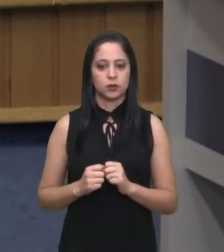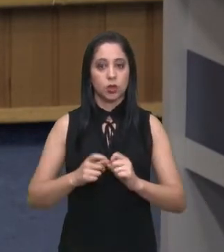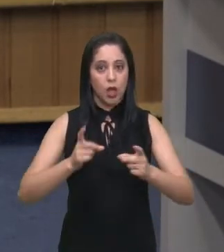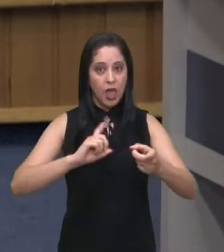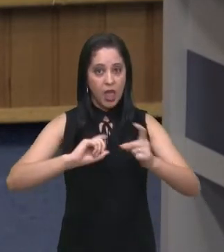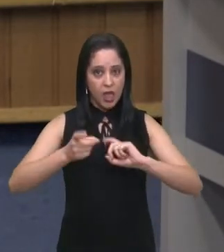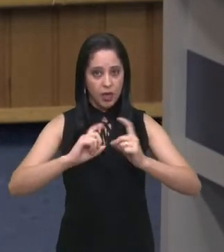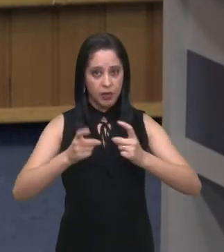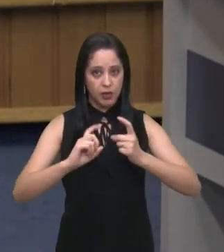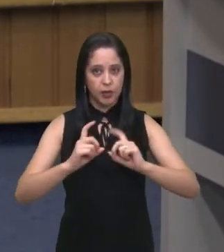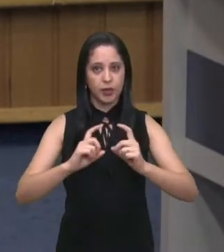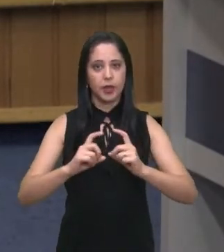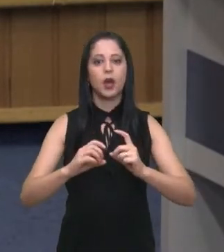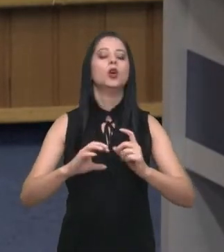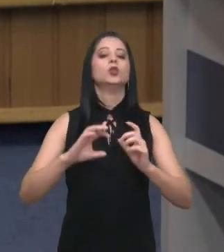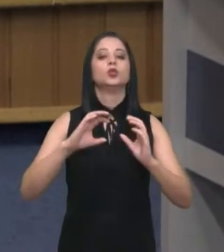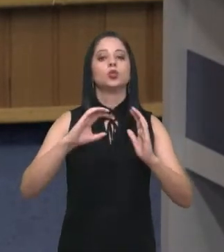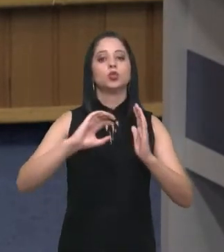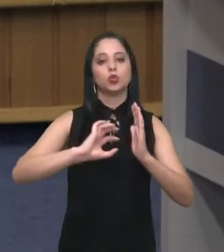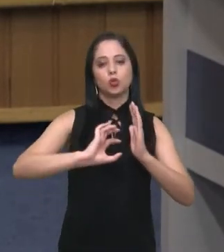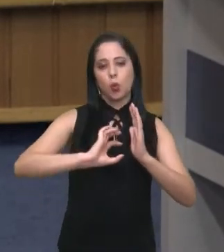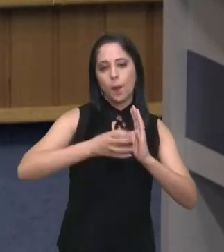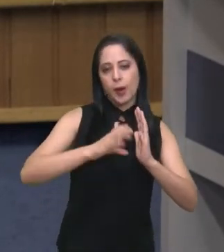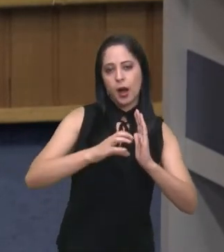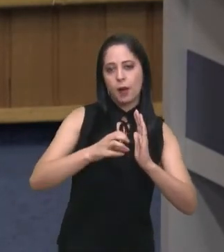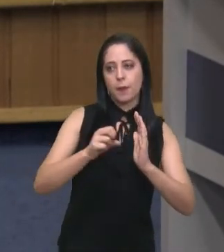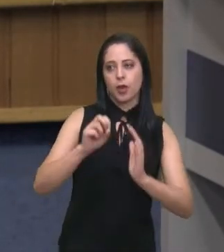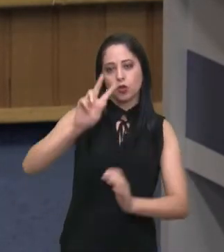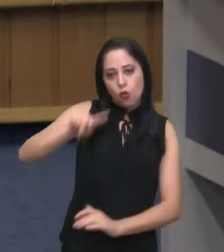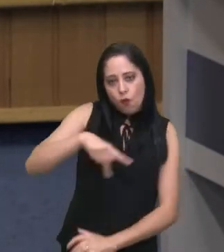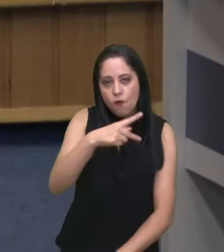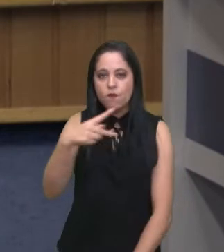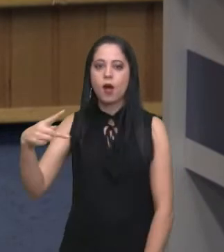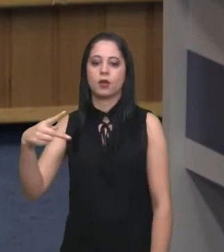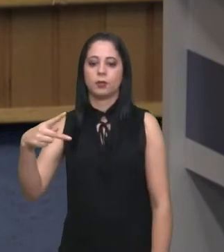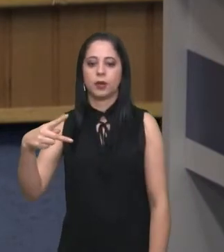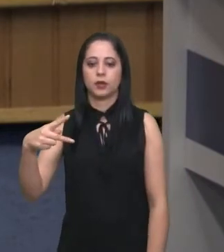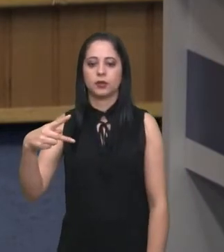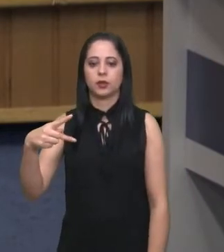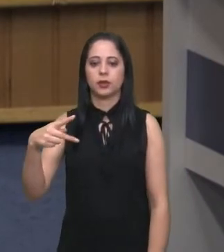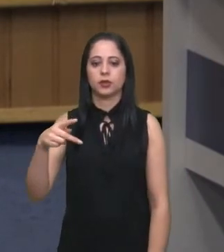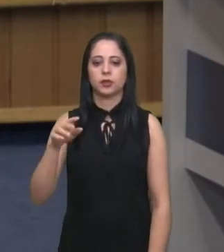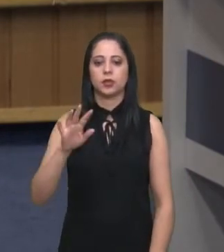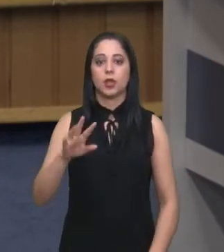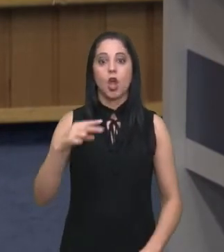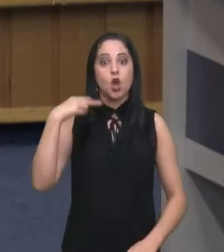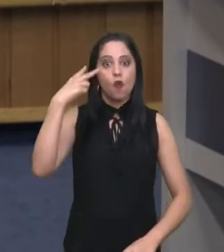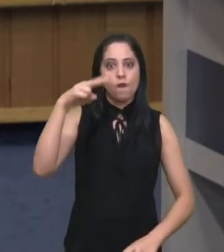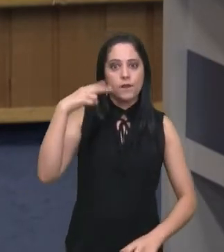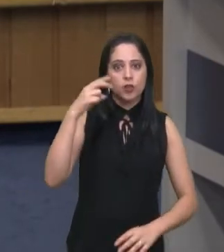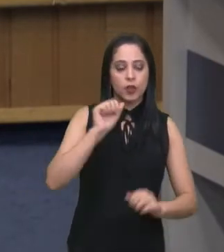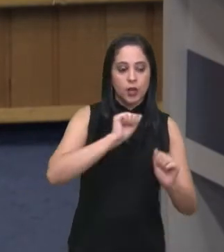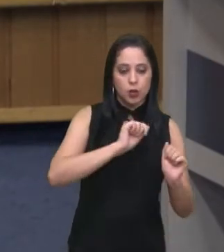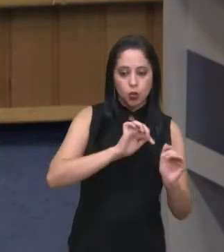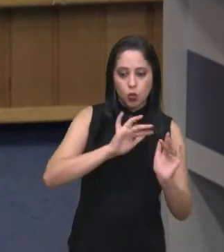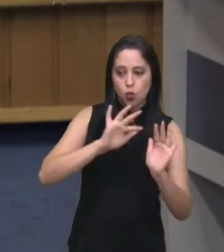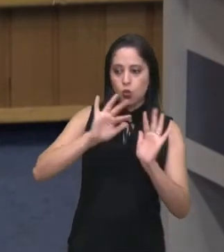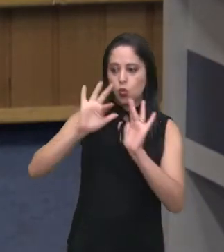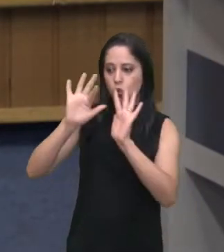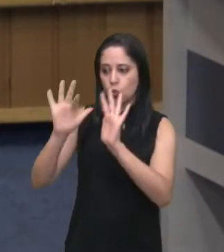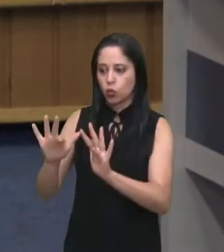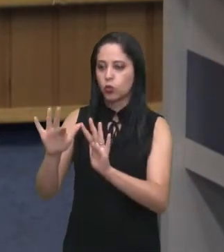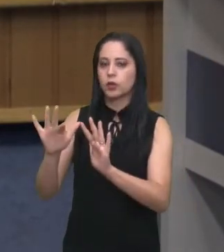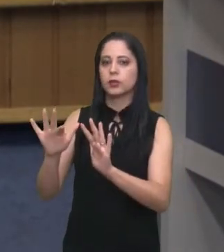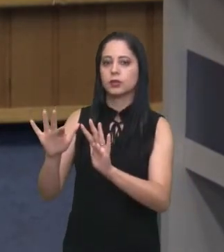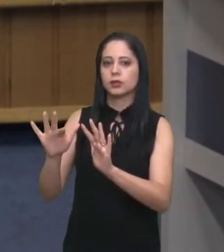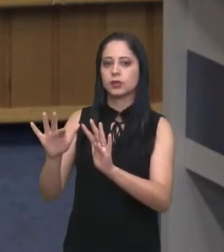Parlamento Regional Metropolitano do Vale do Paraíba, para a gente levar, todos os vereadores levarem suas reivindicações